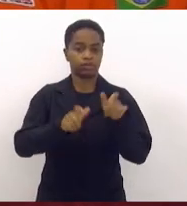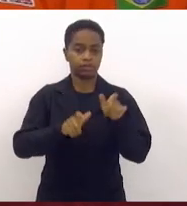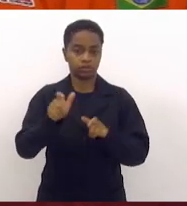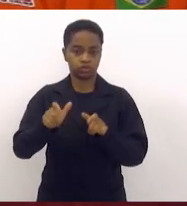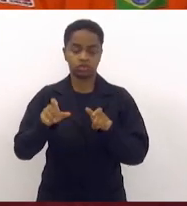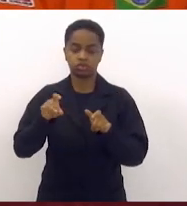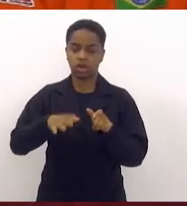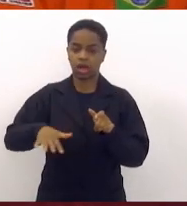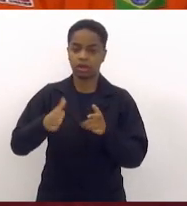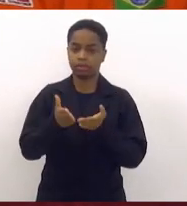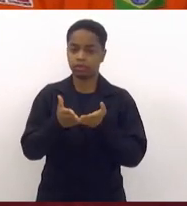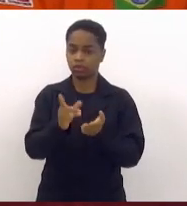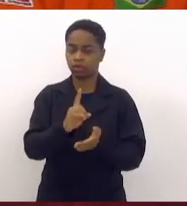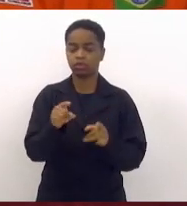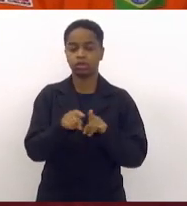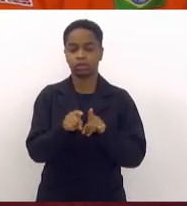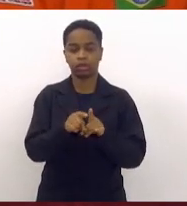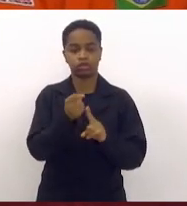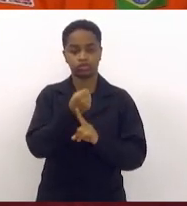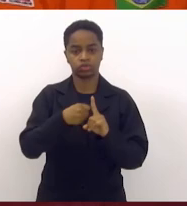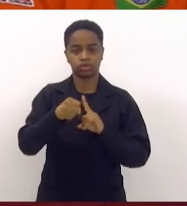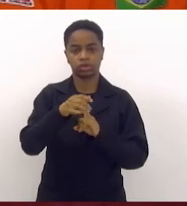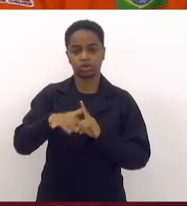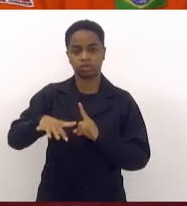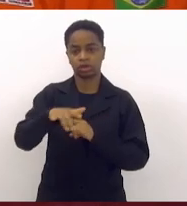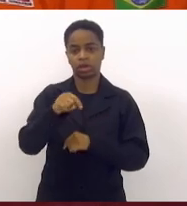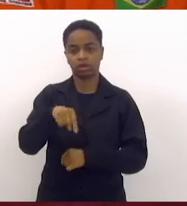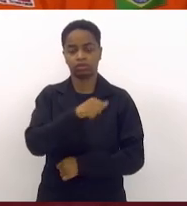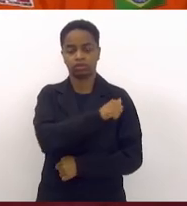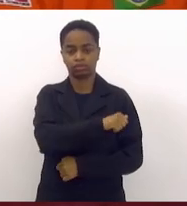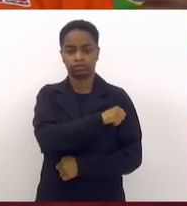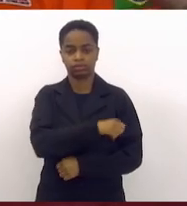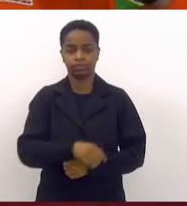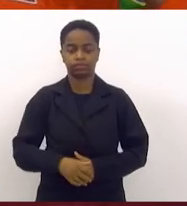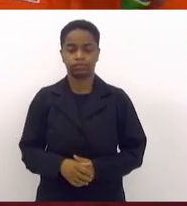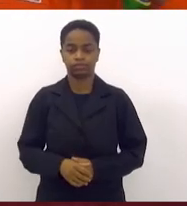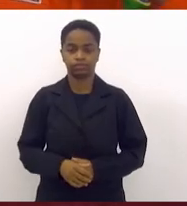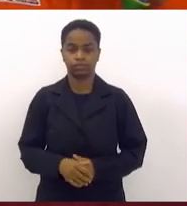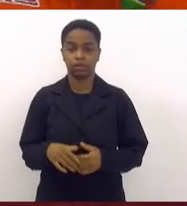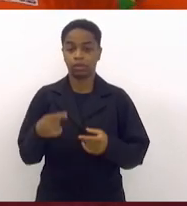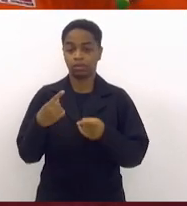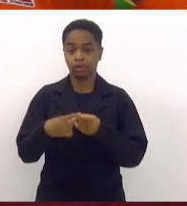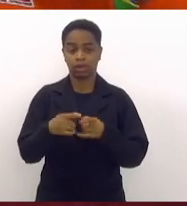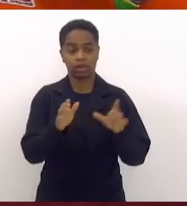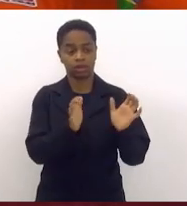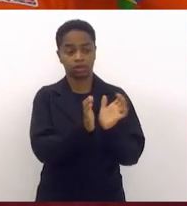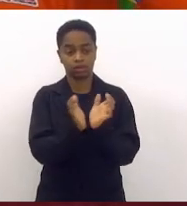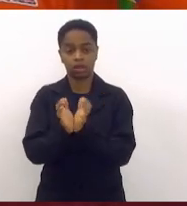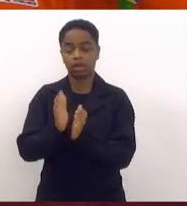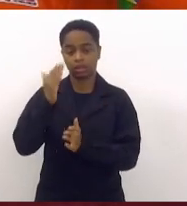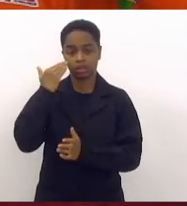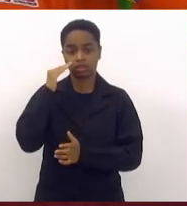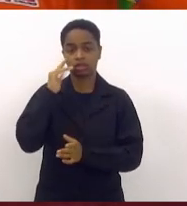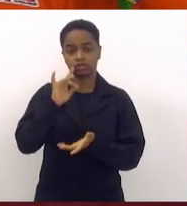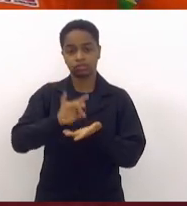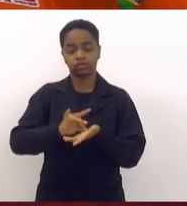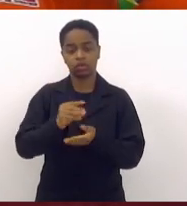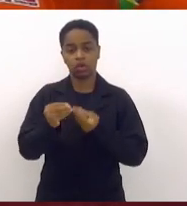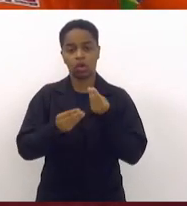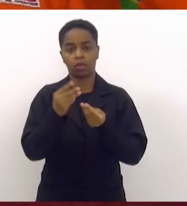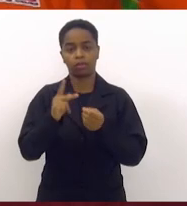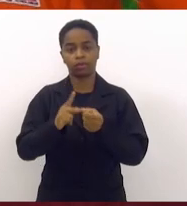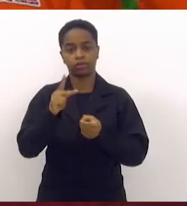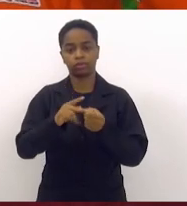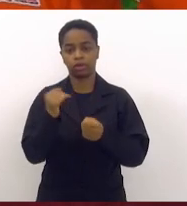também da sociedade do Estado do Rio de Janeiro porque entendem muito bem que a Petrobras ela é